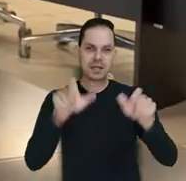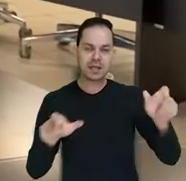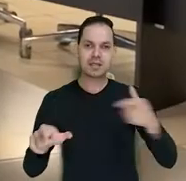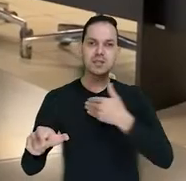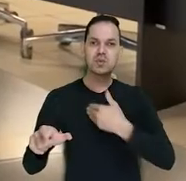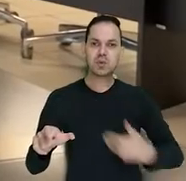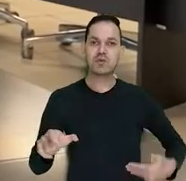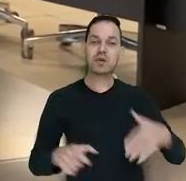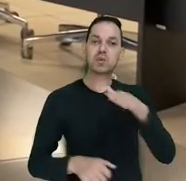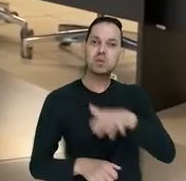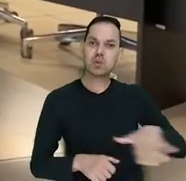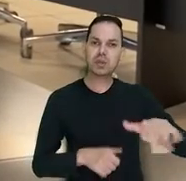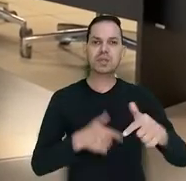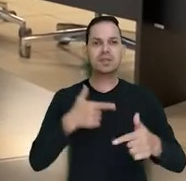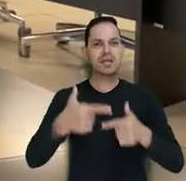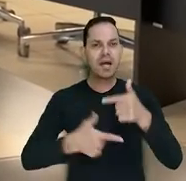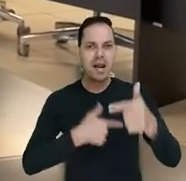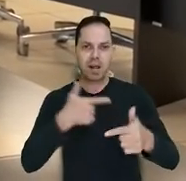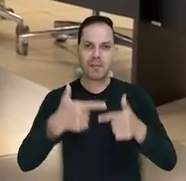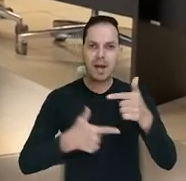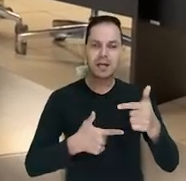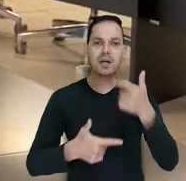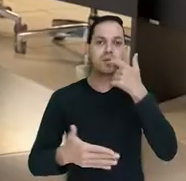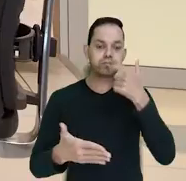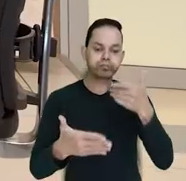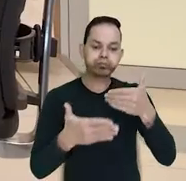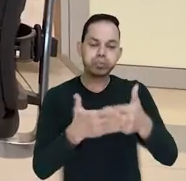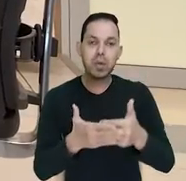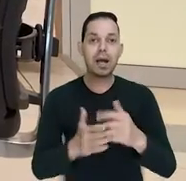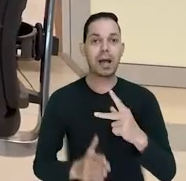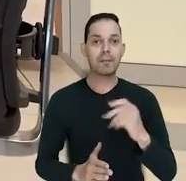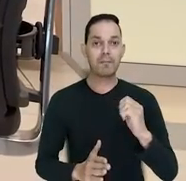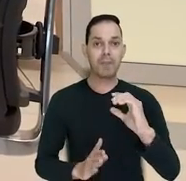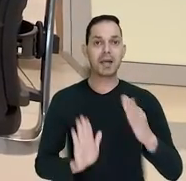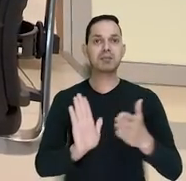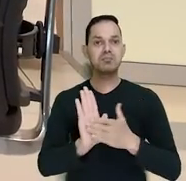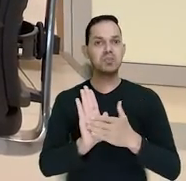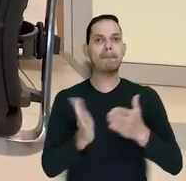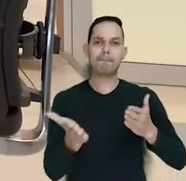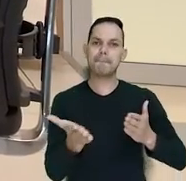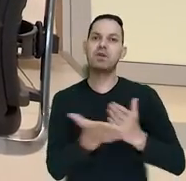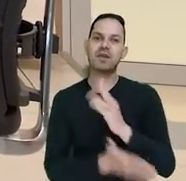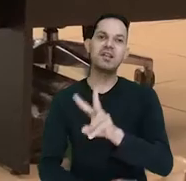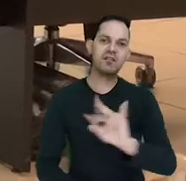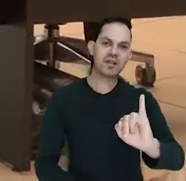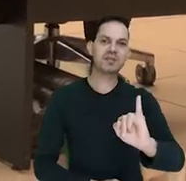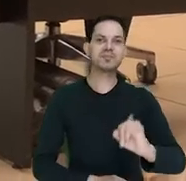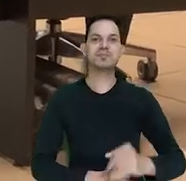governo estão todas trabalhando na situação e que nos próximos dias a proposta de emenda seja aprovada.